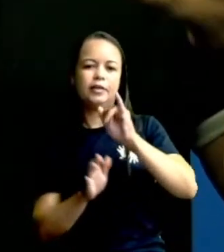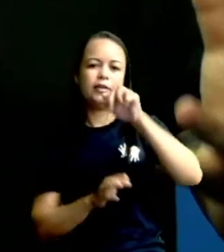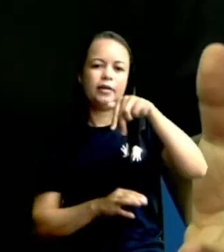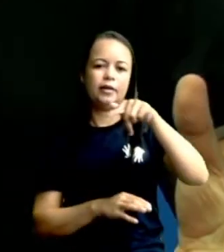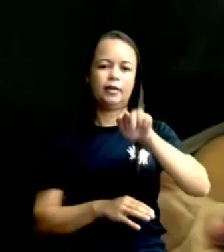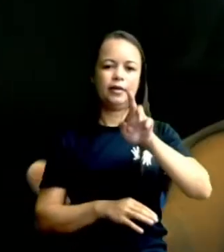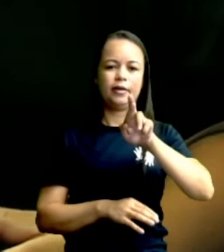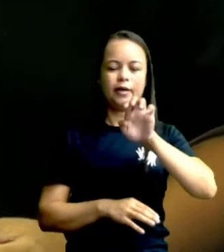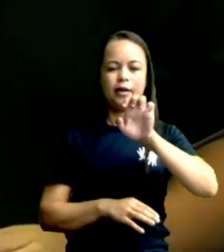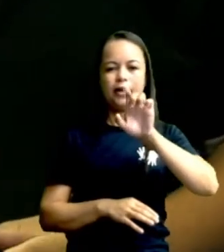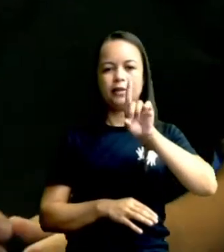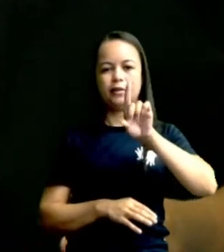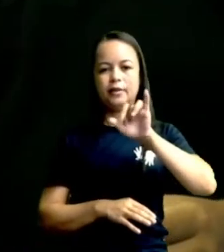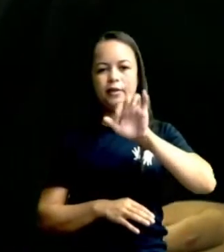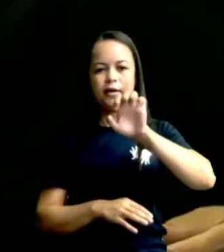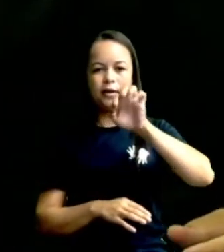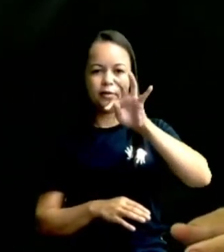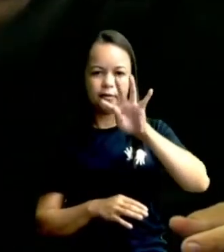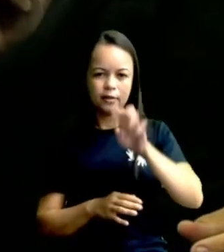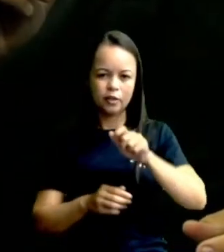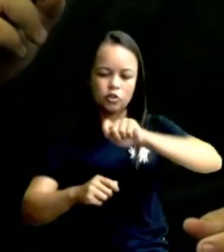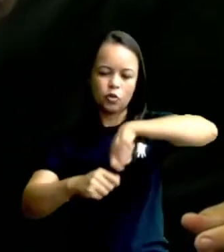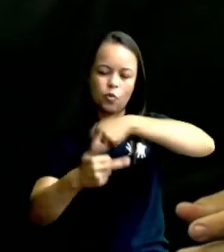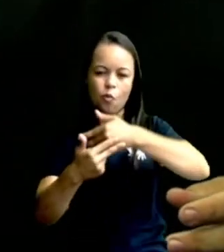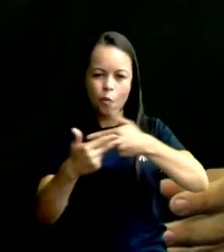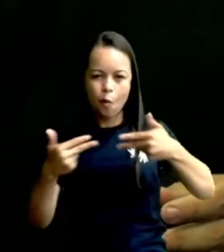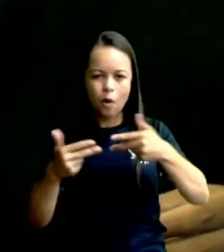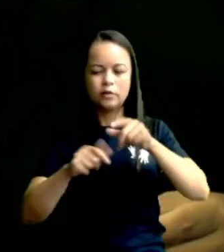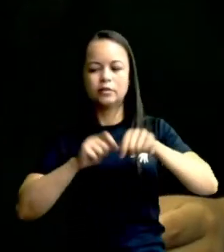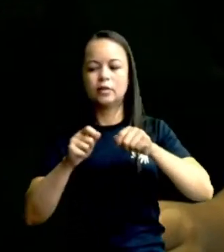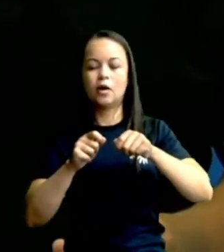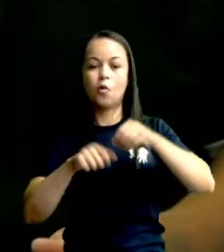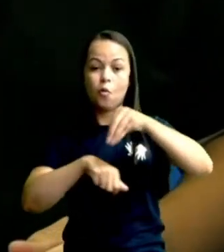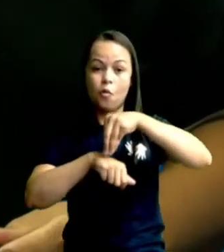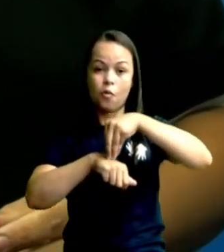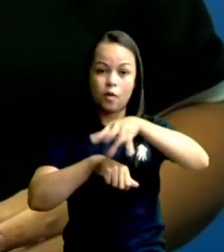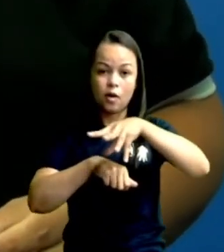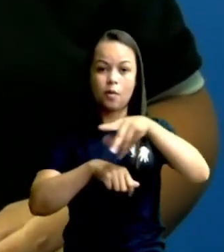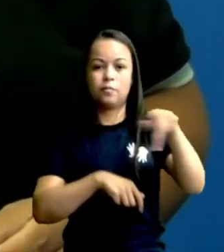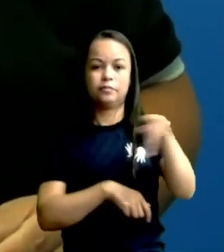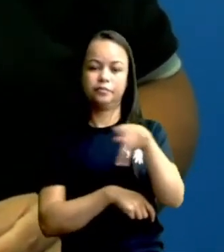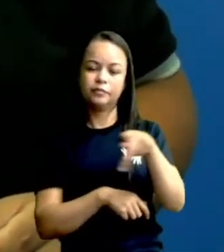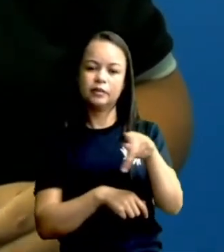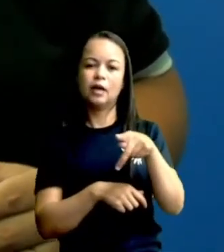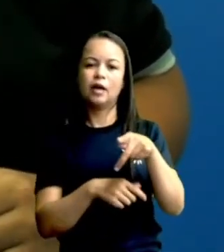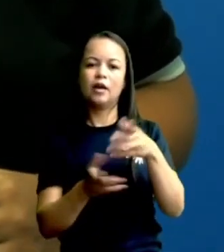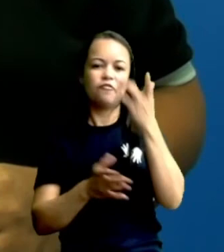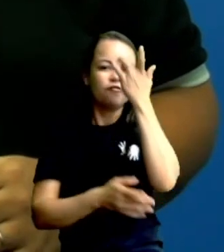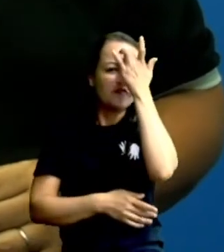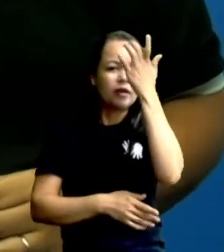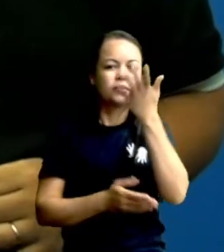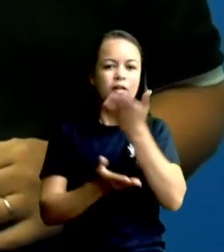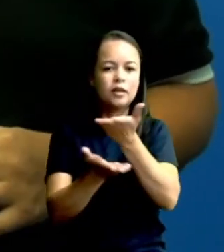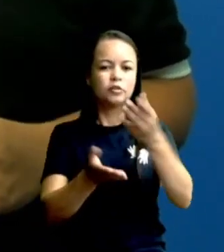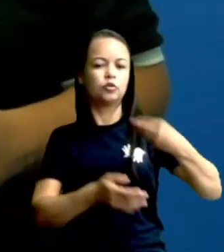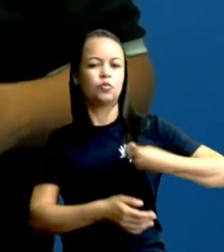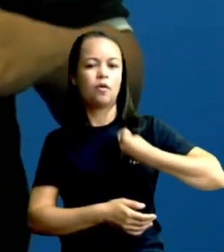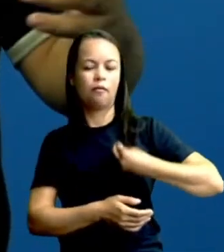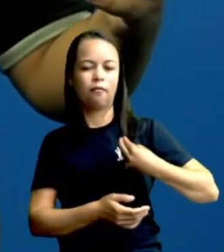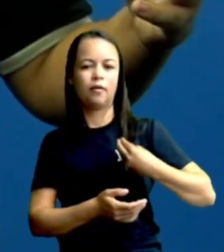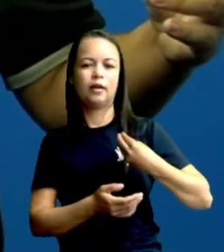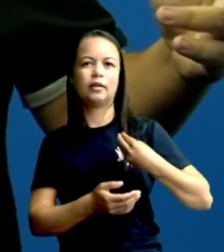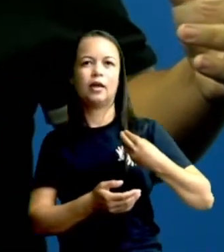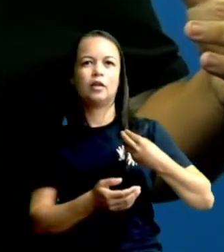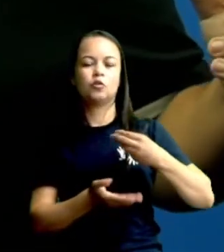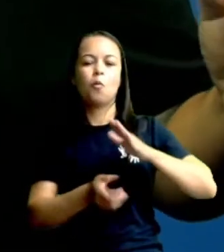utilizar bem os verbos. O professor vai dar algumas dicas que vão facilitar muito sua vida na hora de